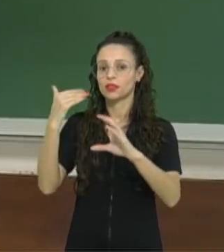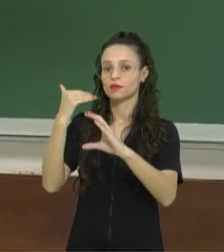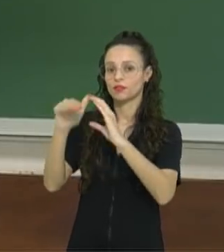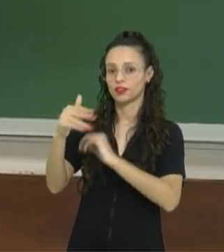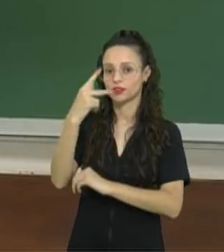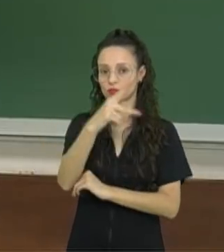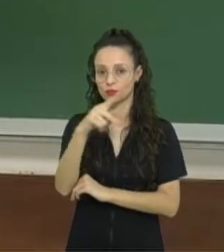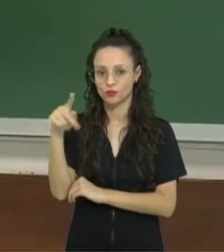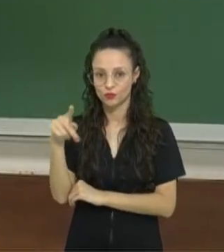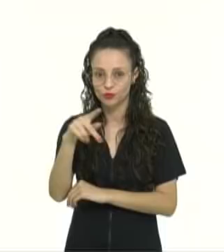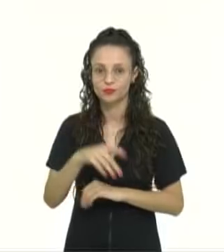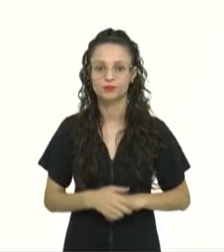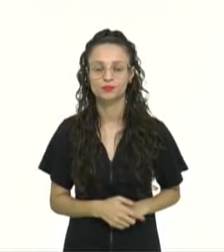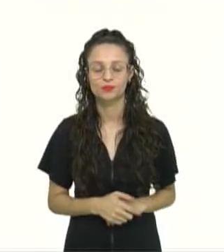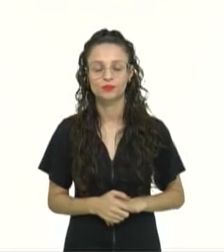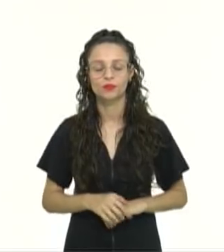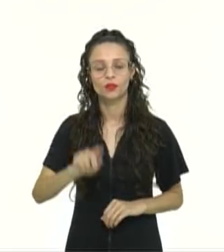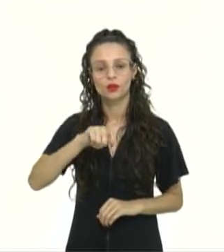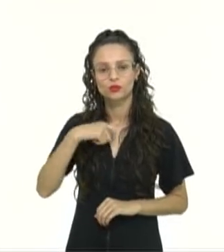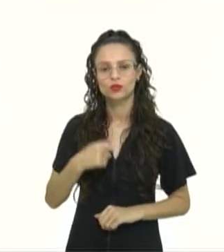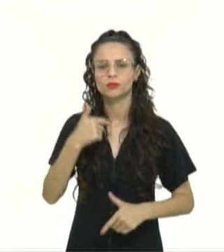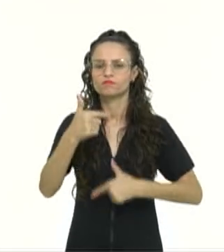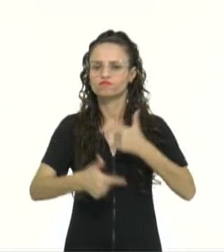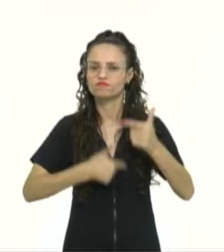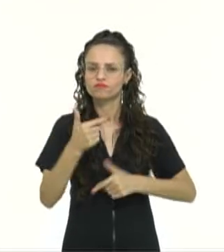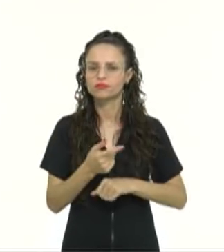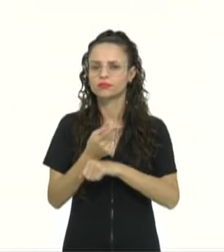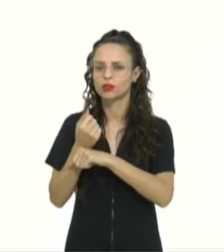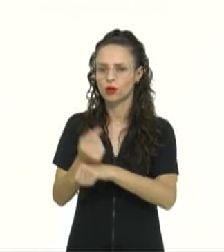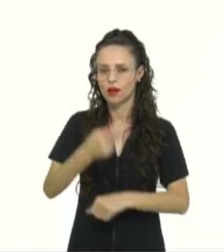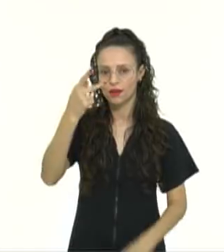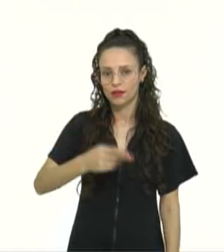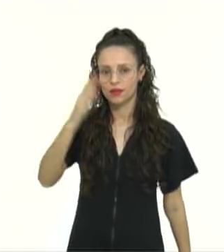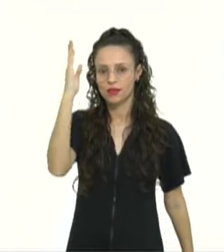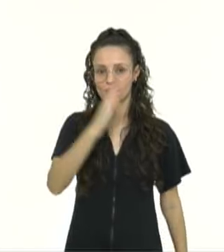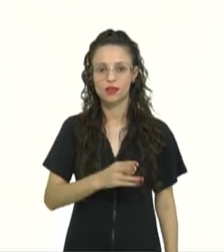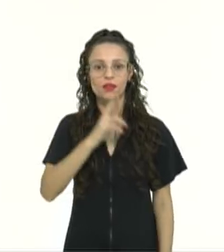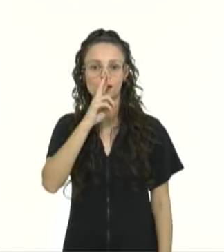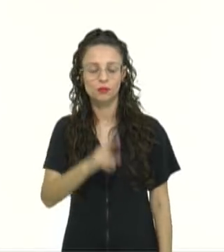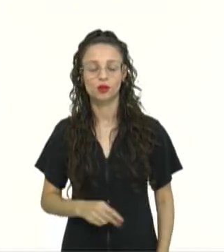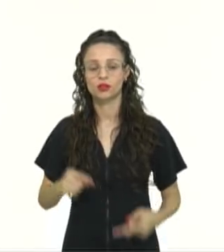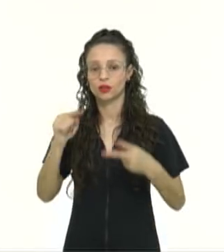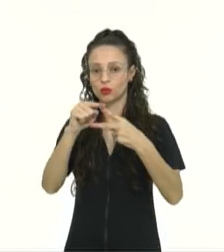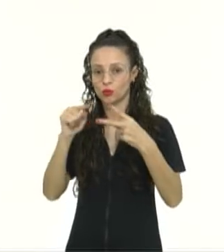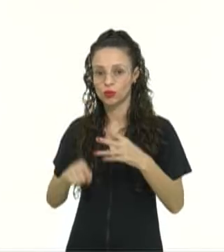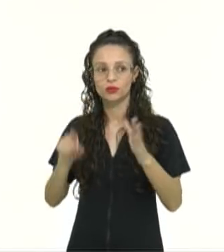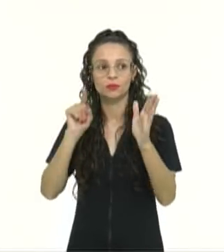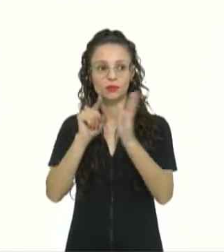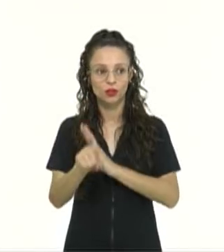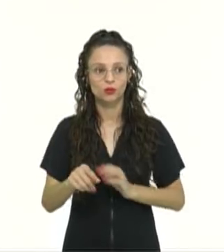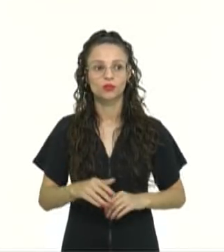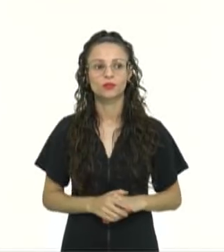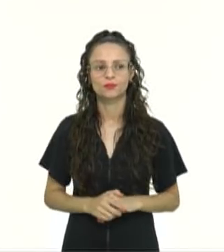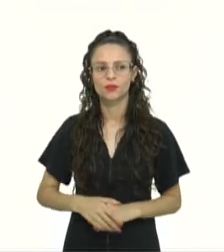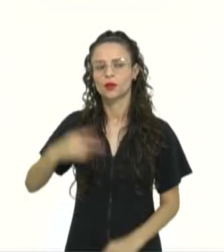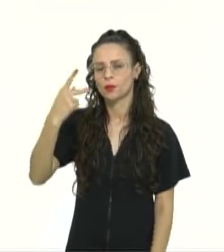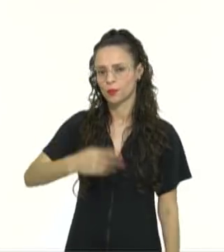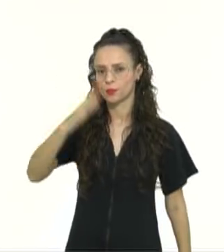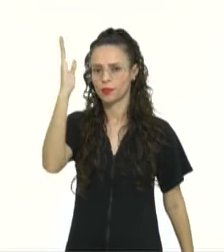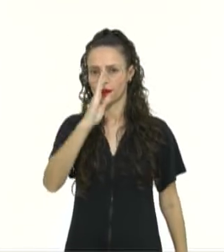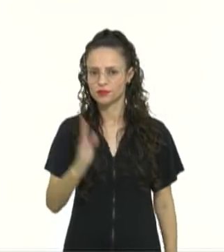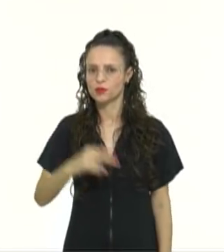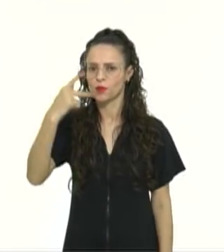seu professor. Sobre as atividades econômicas no Brasil, responda 2 perguntinhas. A. O